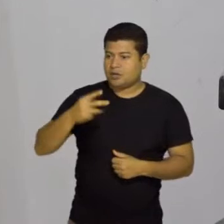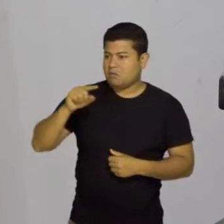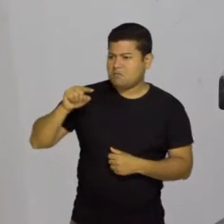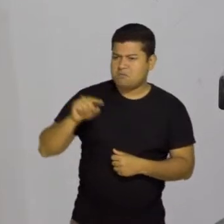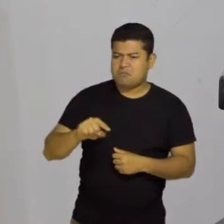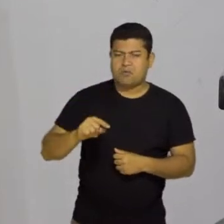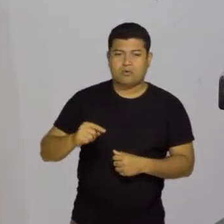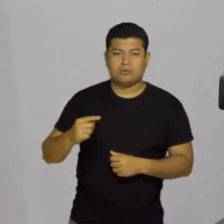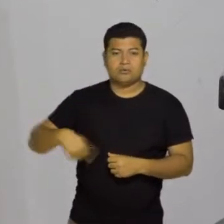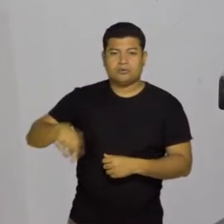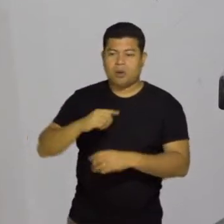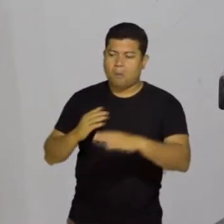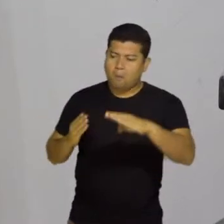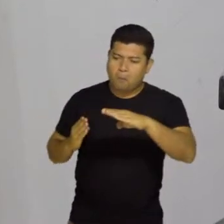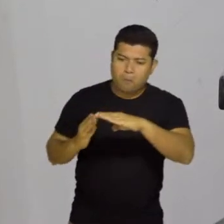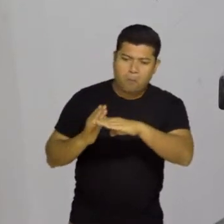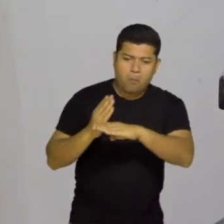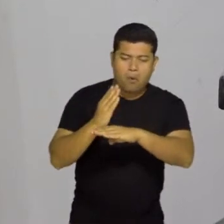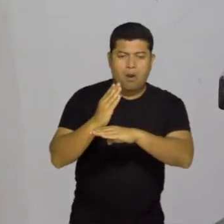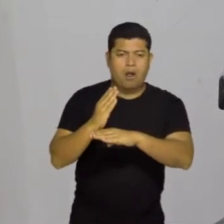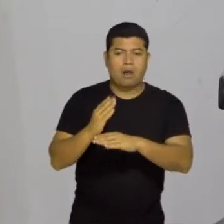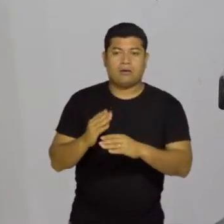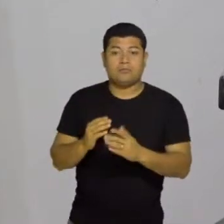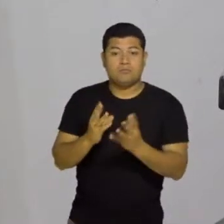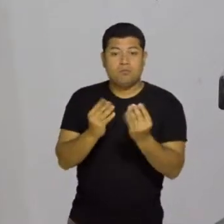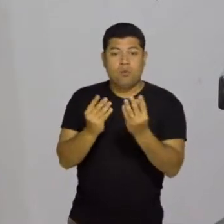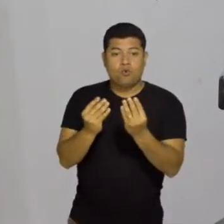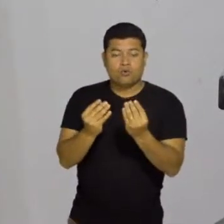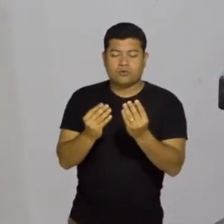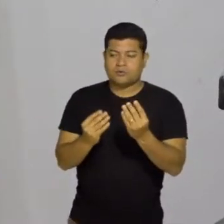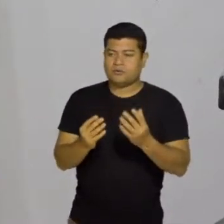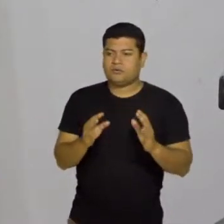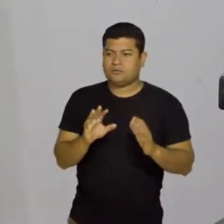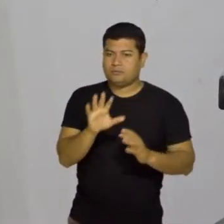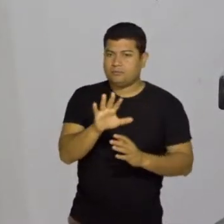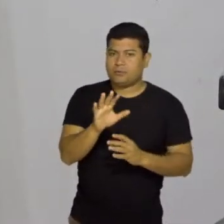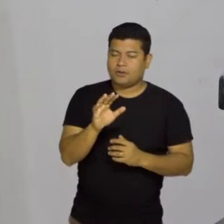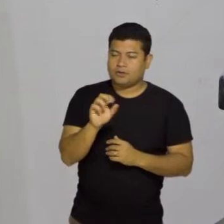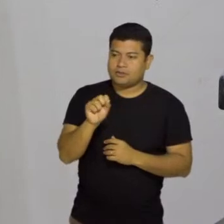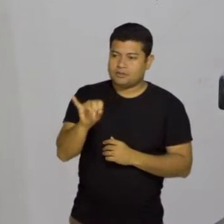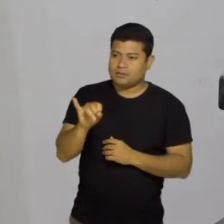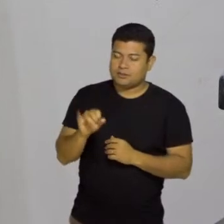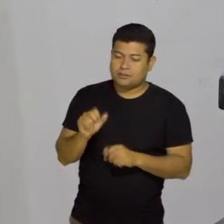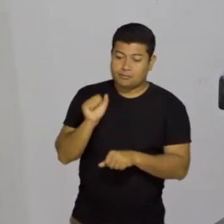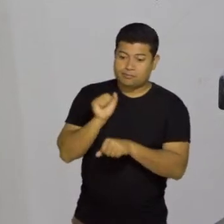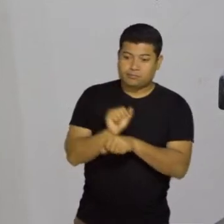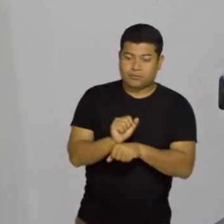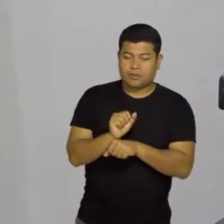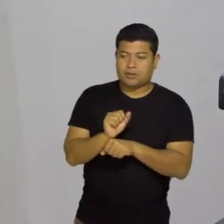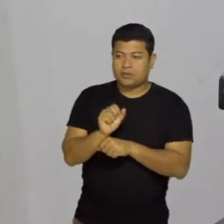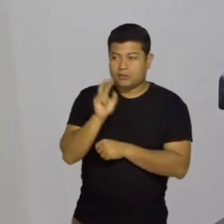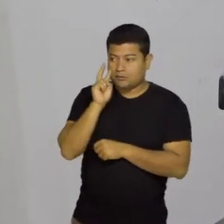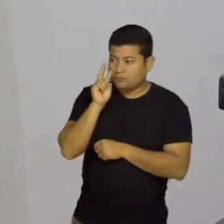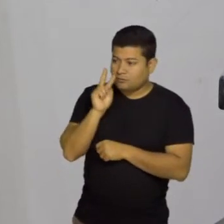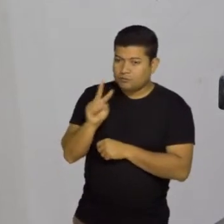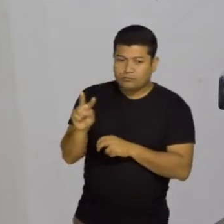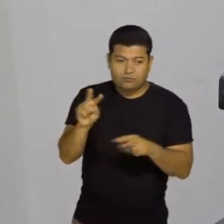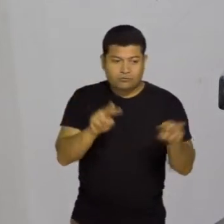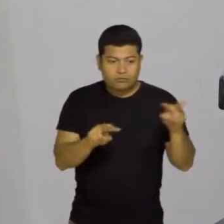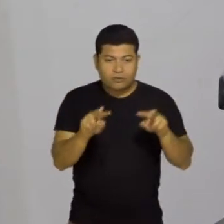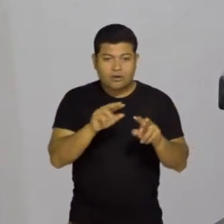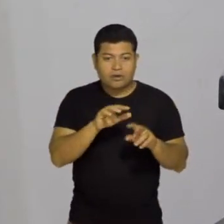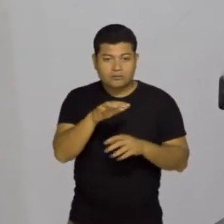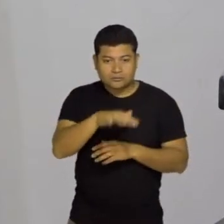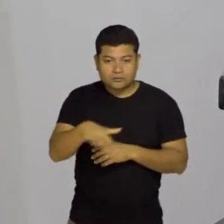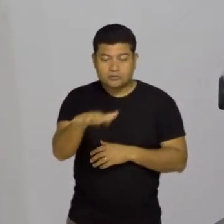quebramos o recorde dos 22, agora quebramos os 23, se a gente olhar para trás, a fila é grande. A